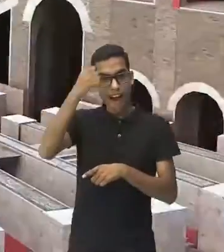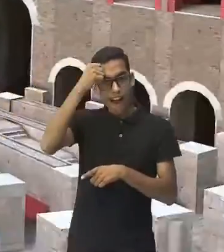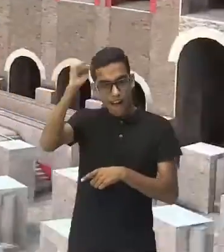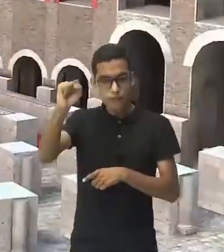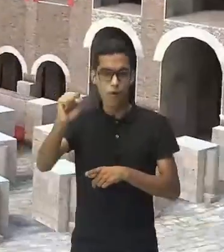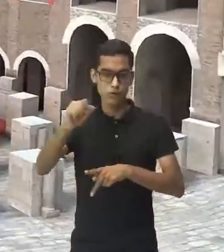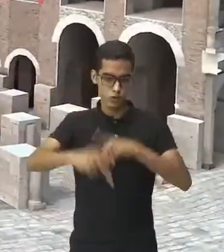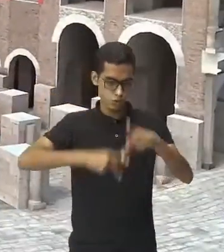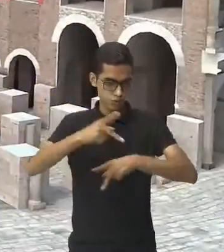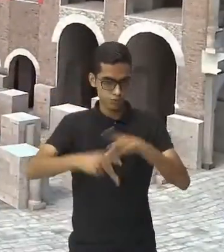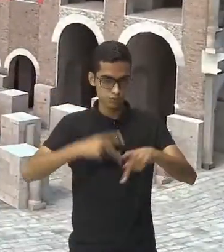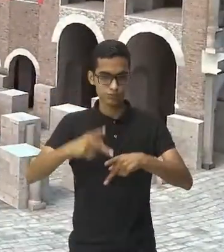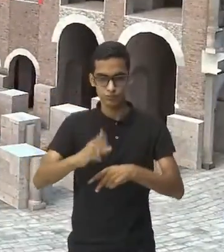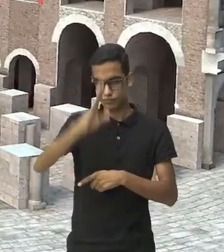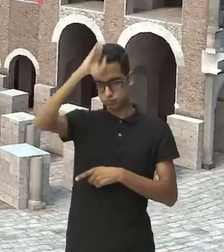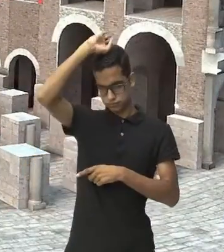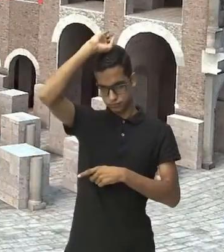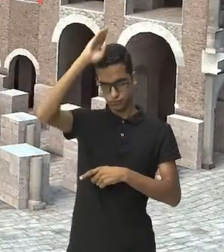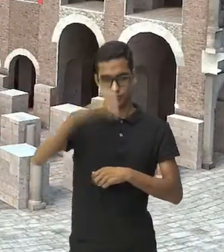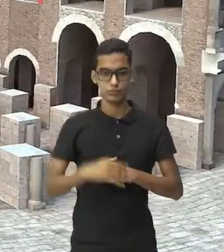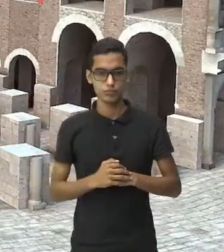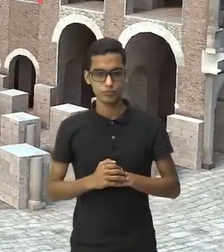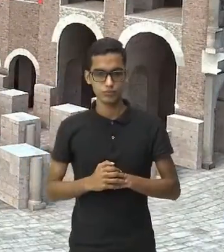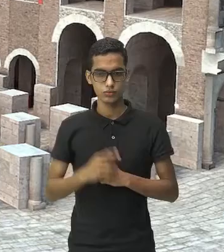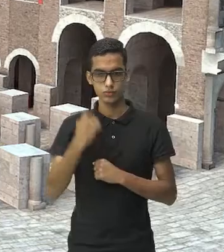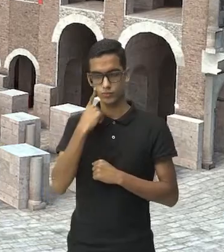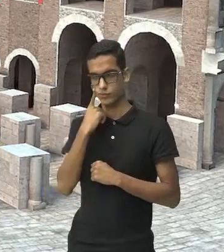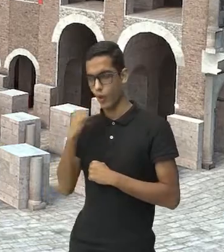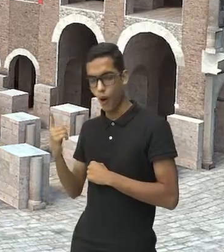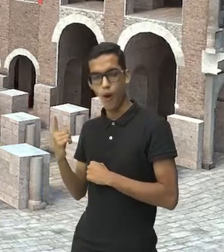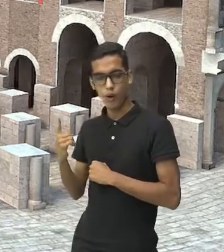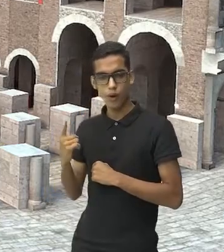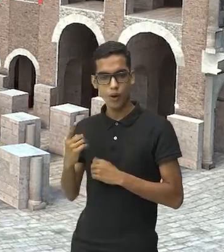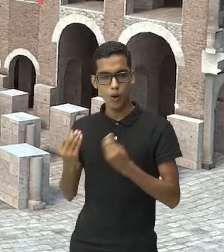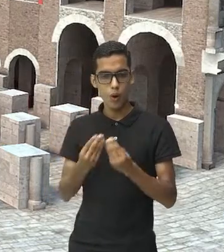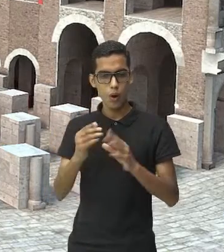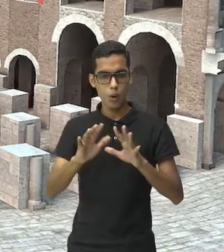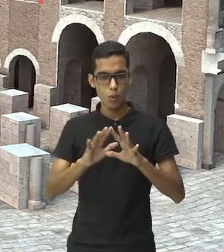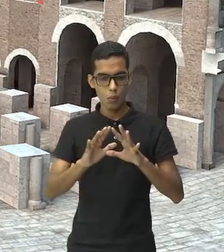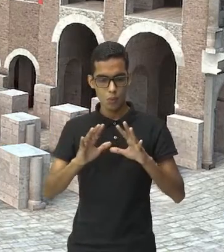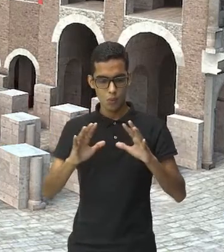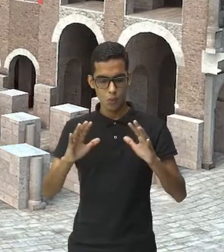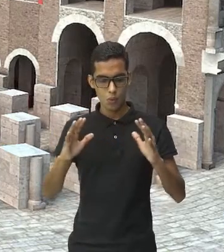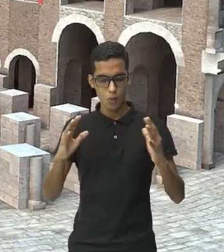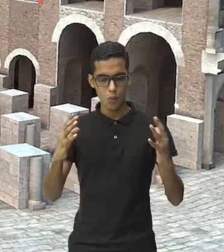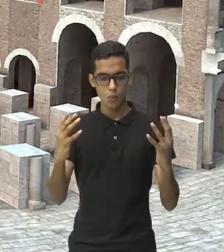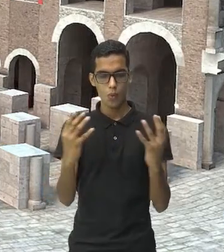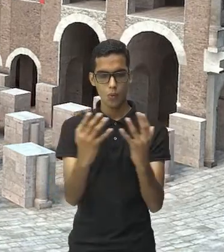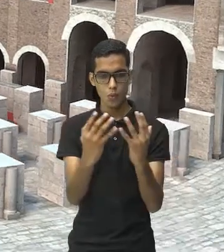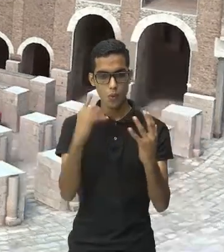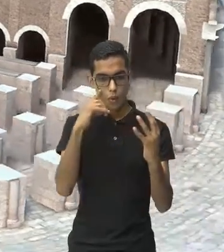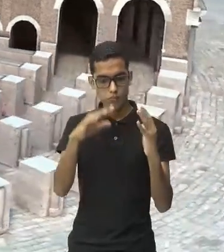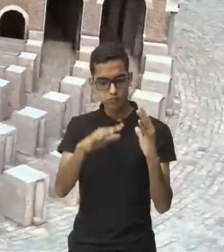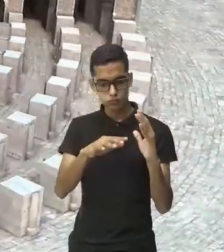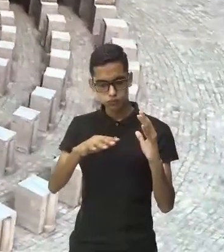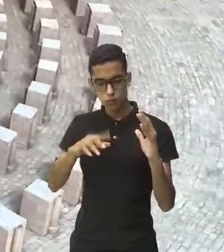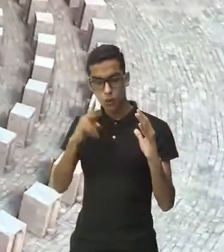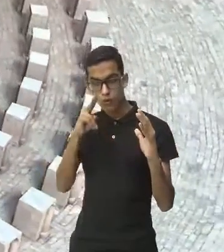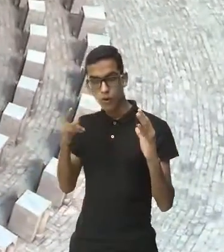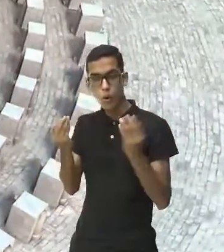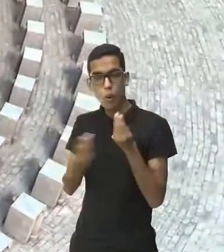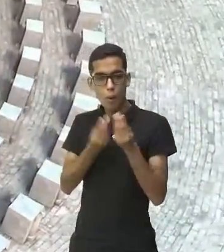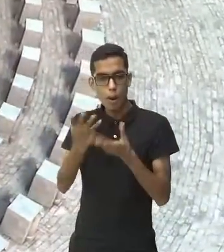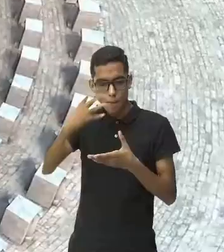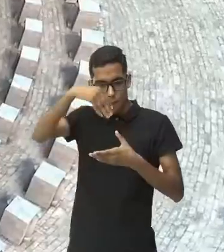Isso aqui é um pouquinho sobre a vista de corte do Império Romano, como era por dentro, ou melhor, do Coliseu, como era por dentro do Coliseu.